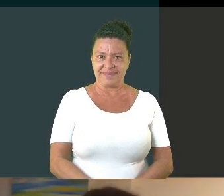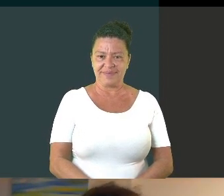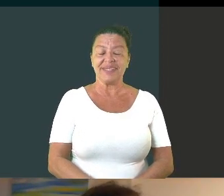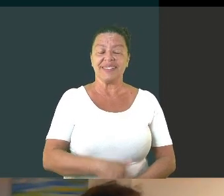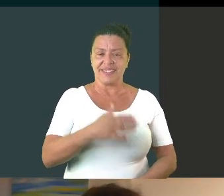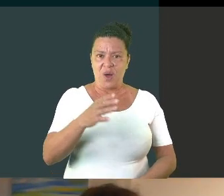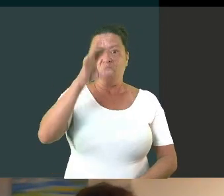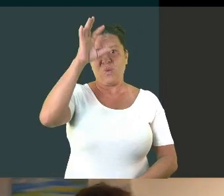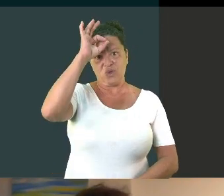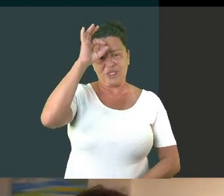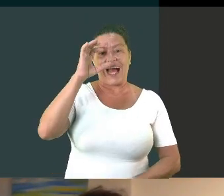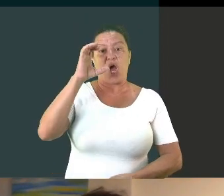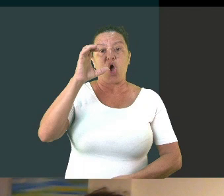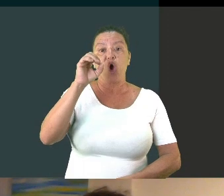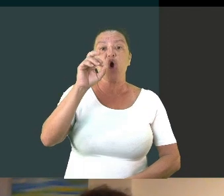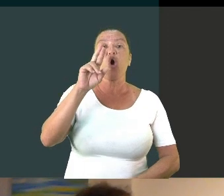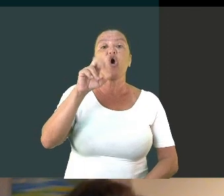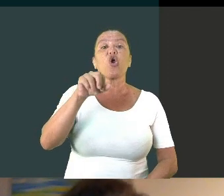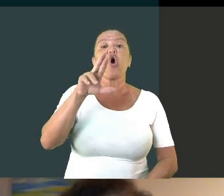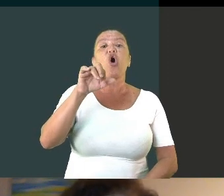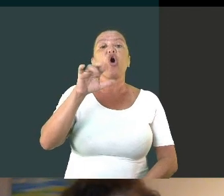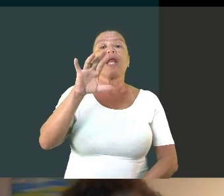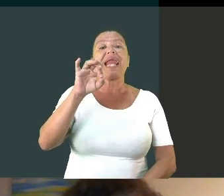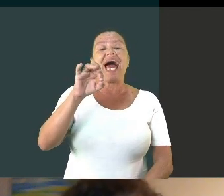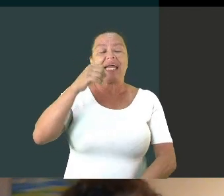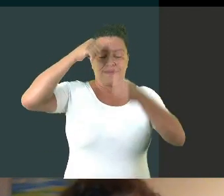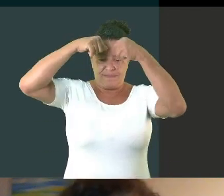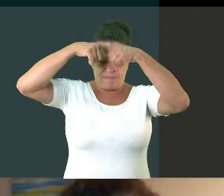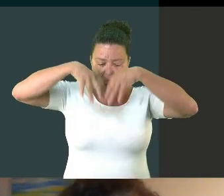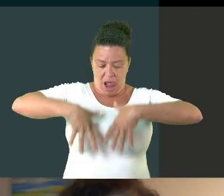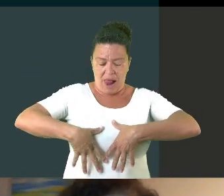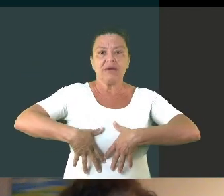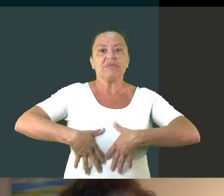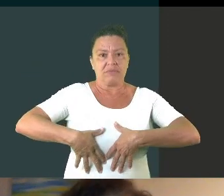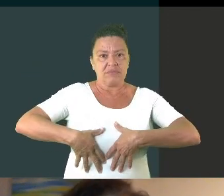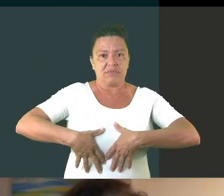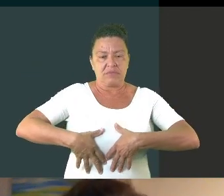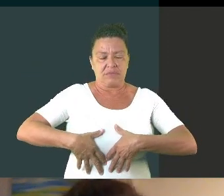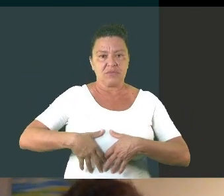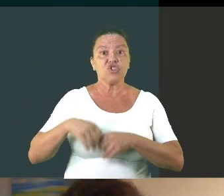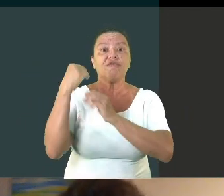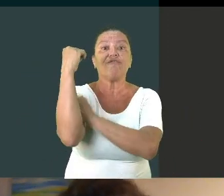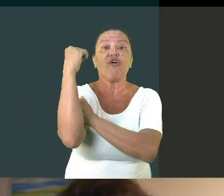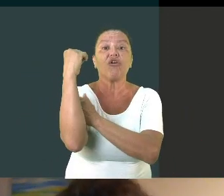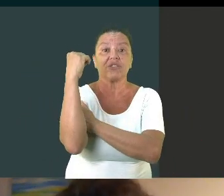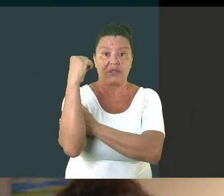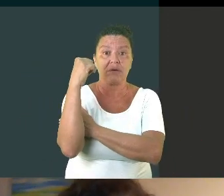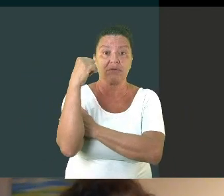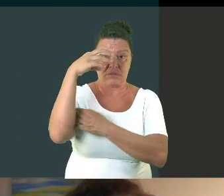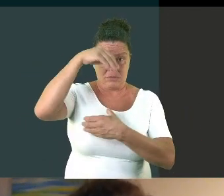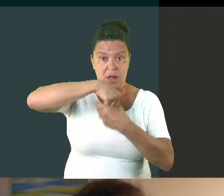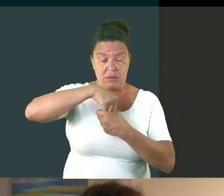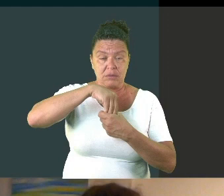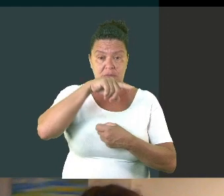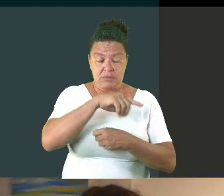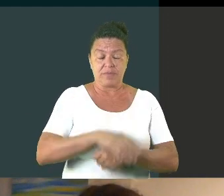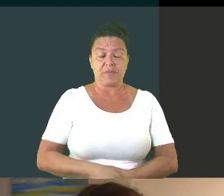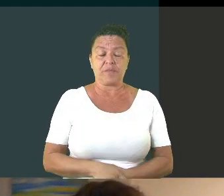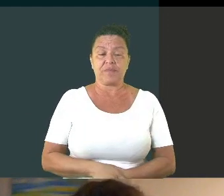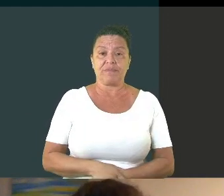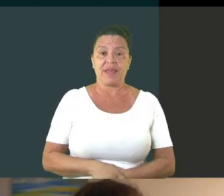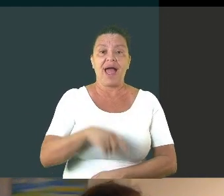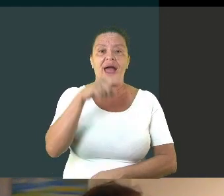O chakra coronário, então, distribui para os demais pontos, centros de força, os demais chakras,